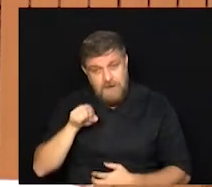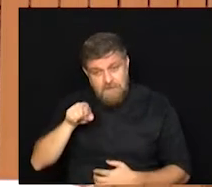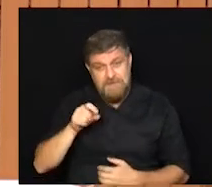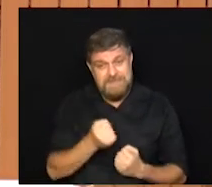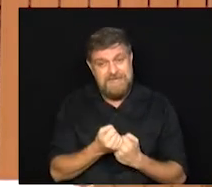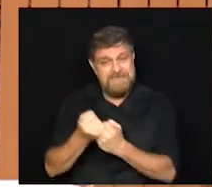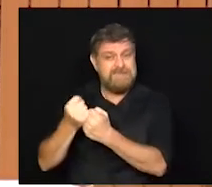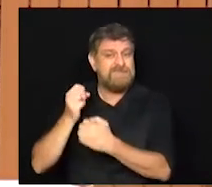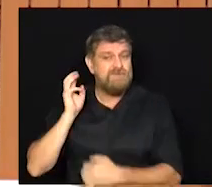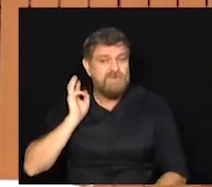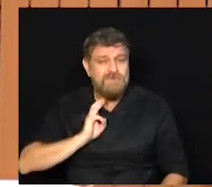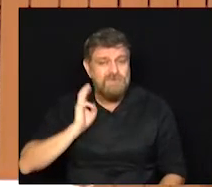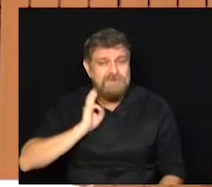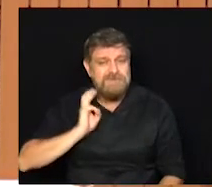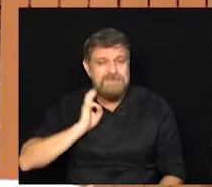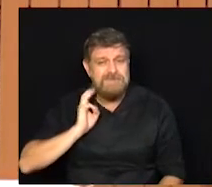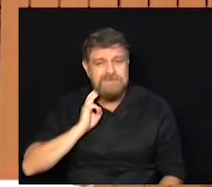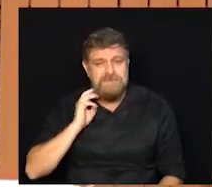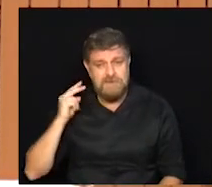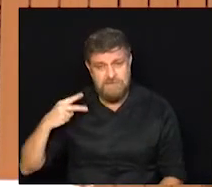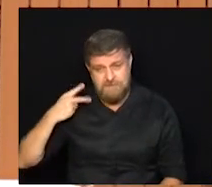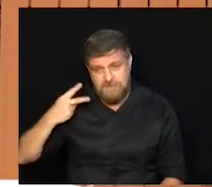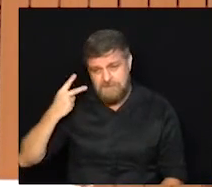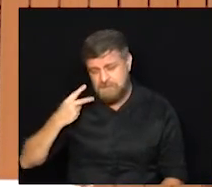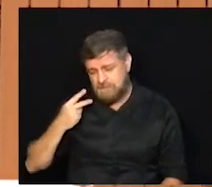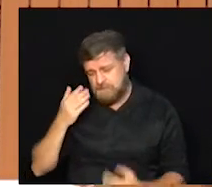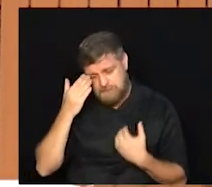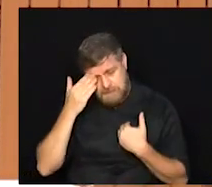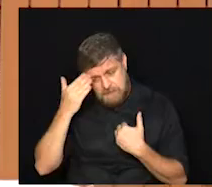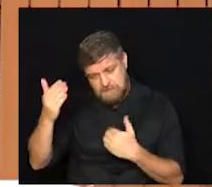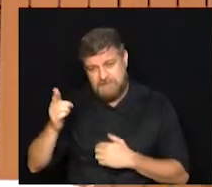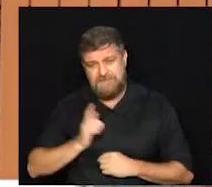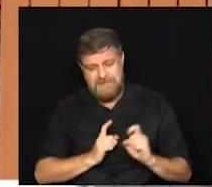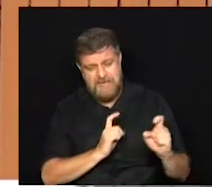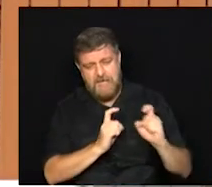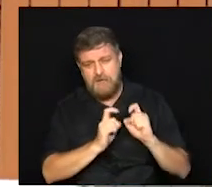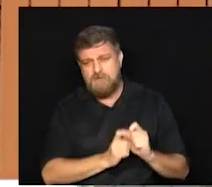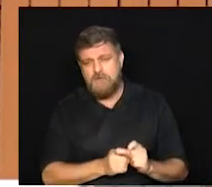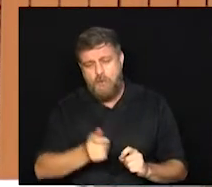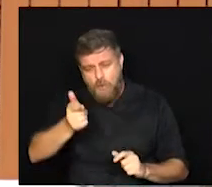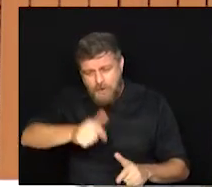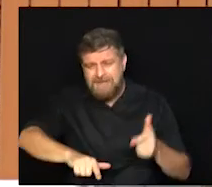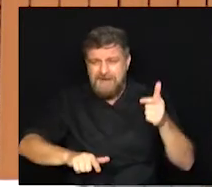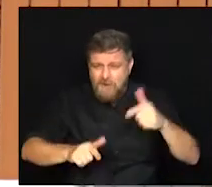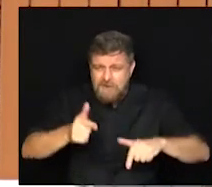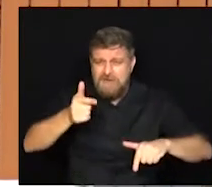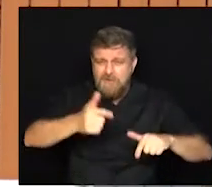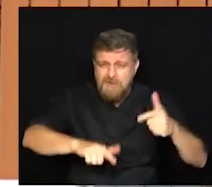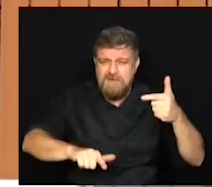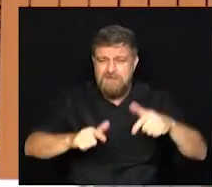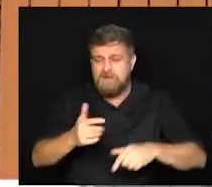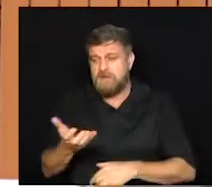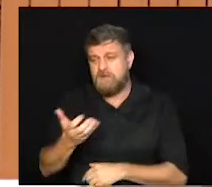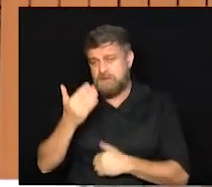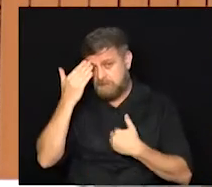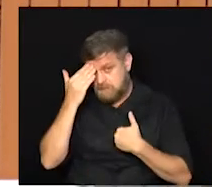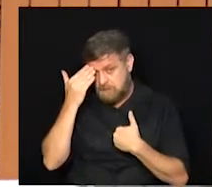agradeço também ao vereador Cecílio, tá? Que nós vamos ter mais reuniões e agradecer a vocês que